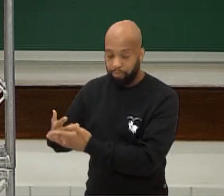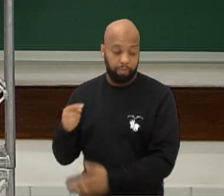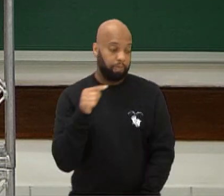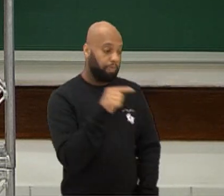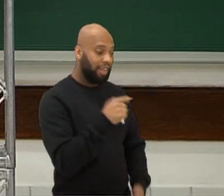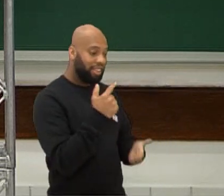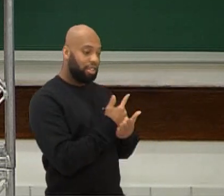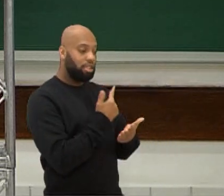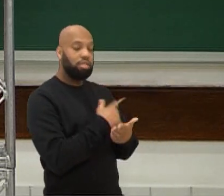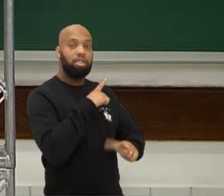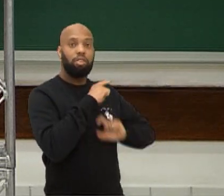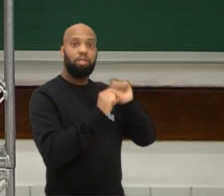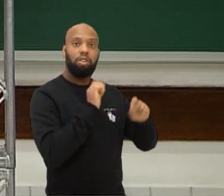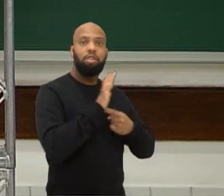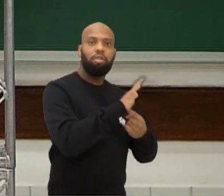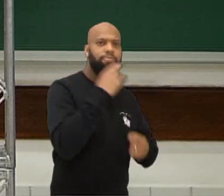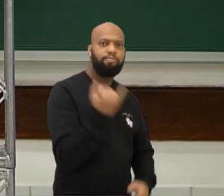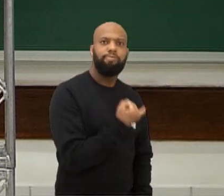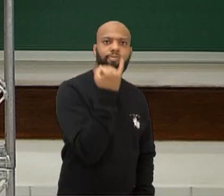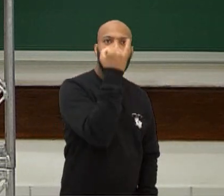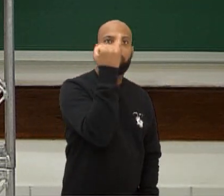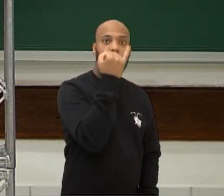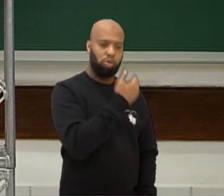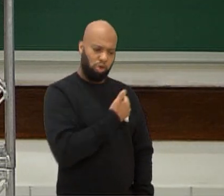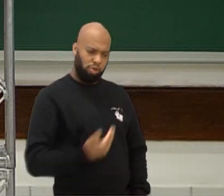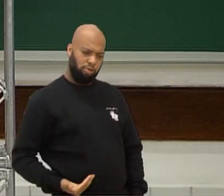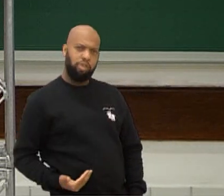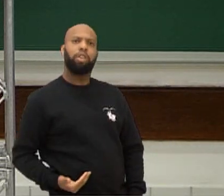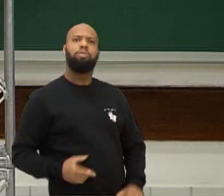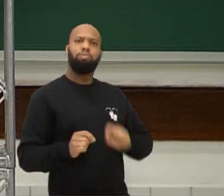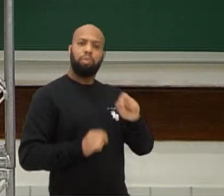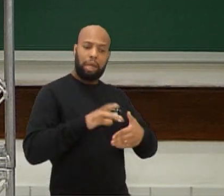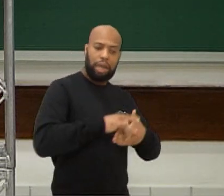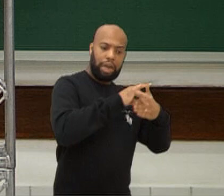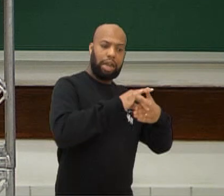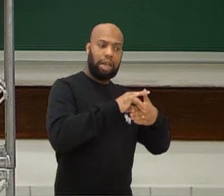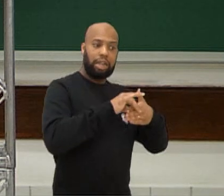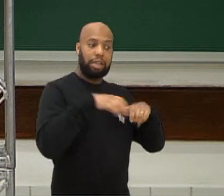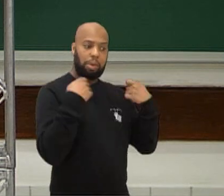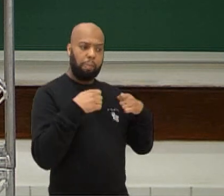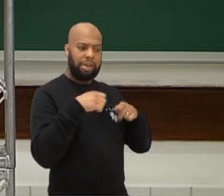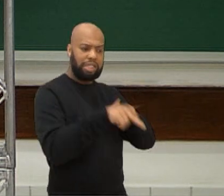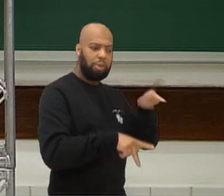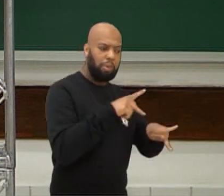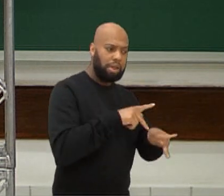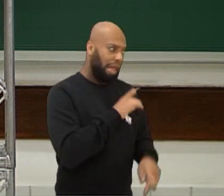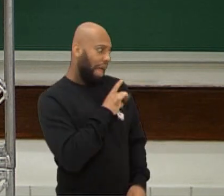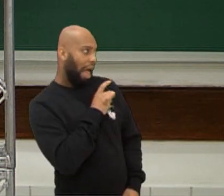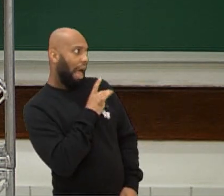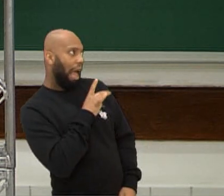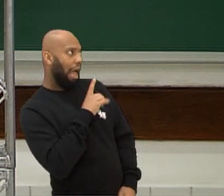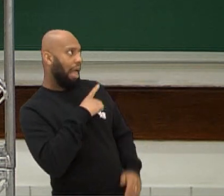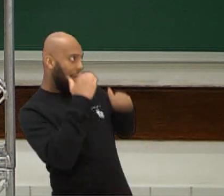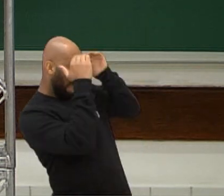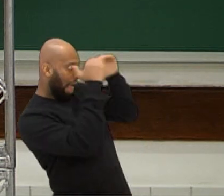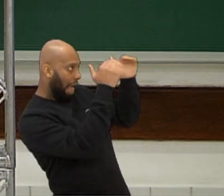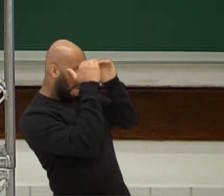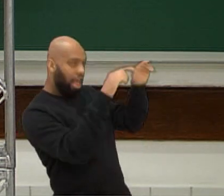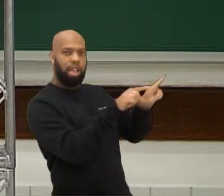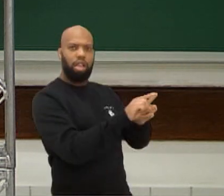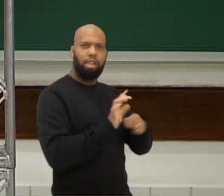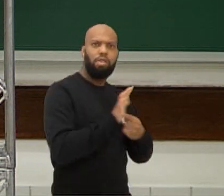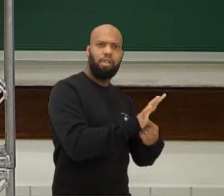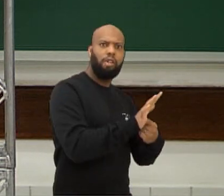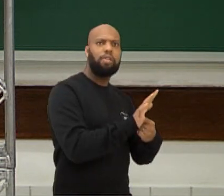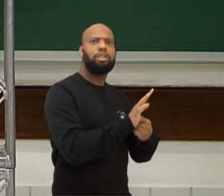ele destaca a importância de que o governante seja temido, tem ali uma virtude no sentido de demonstrar